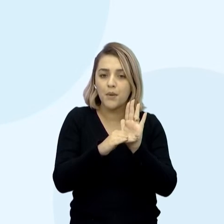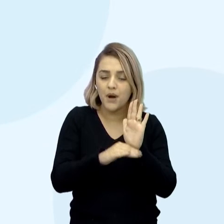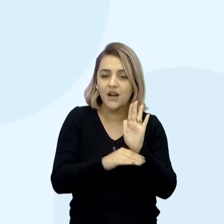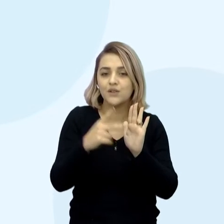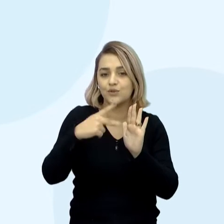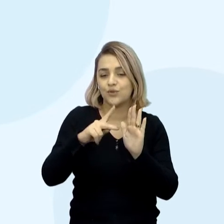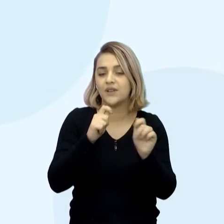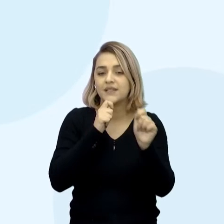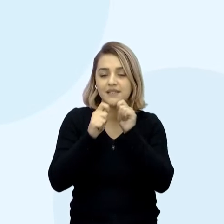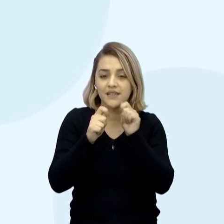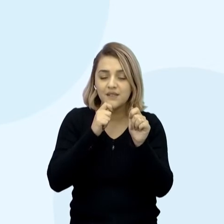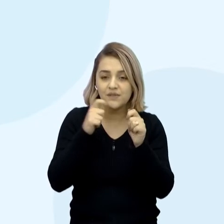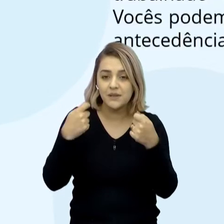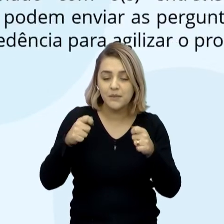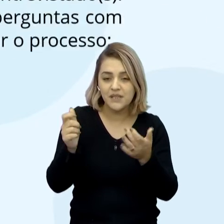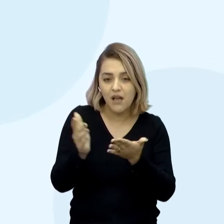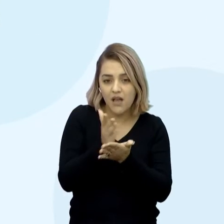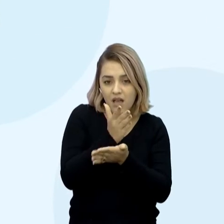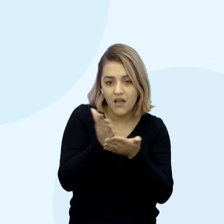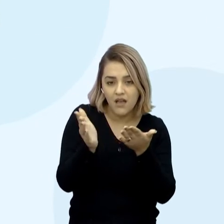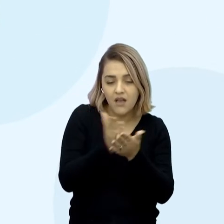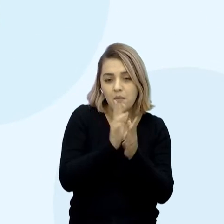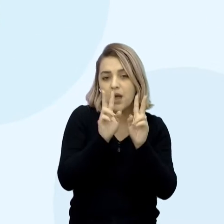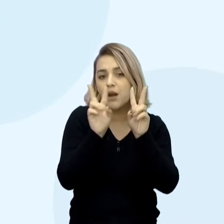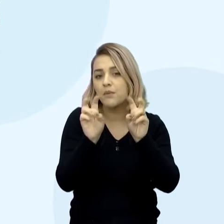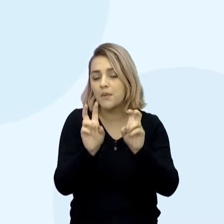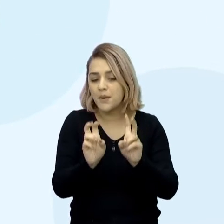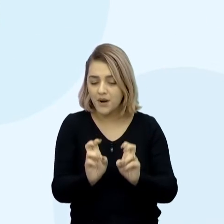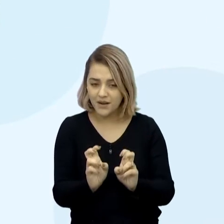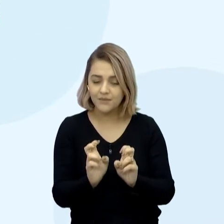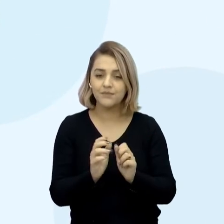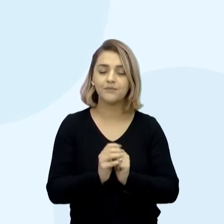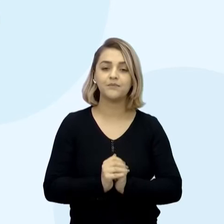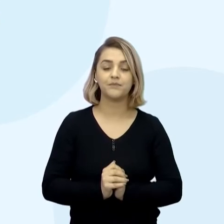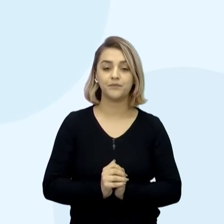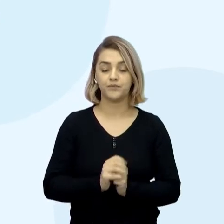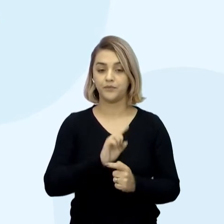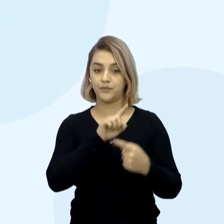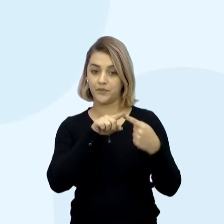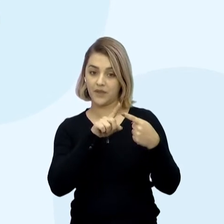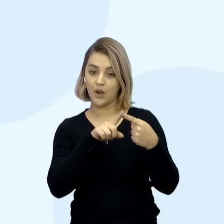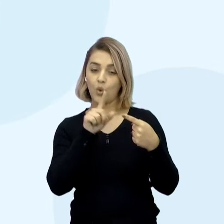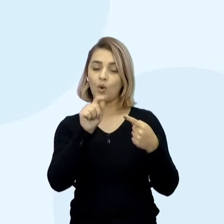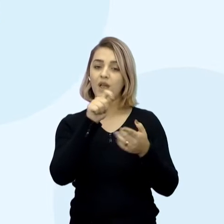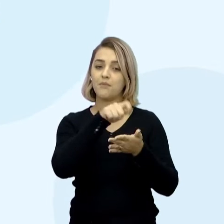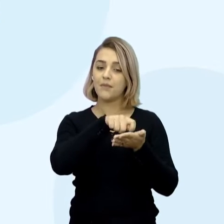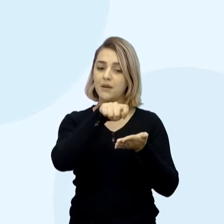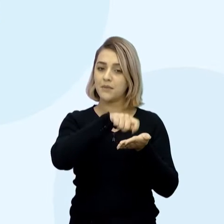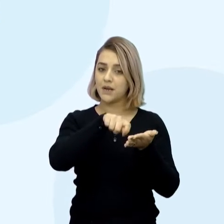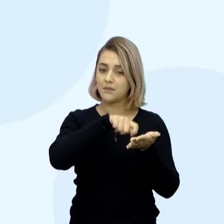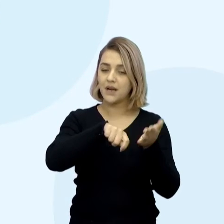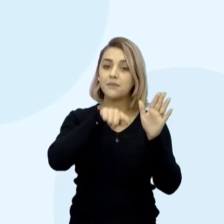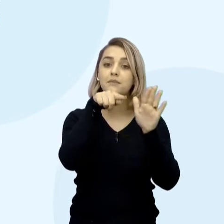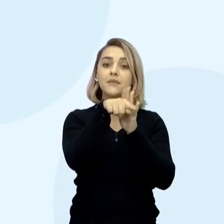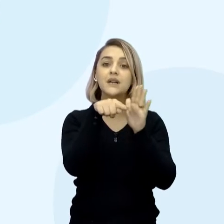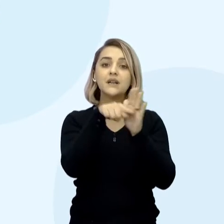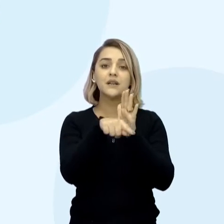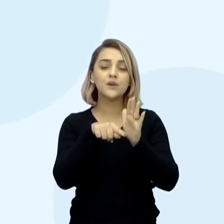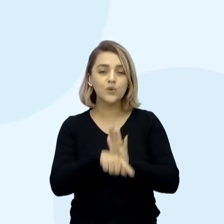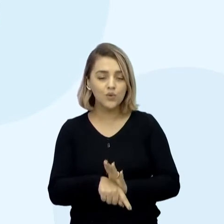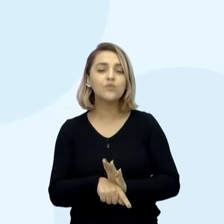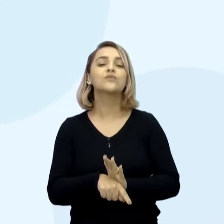os tópicos aí que vão ser abordados nessa entrevista. Próximo item. Escrever o questionário que será trabalhado